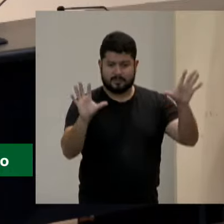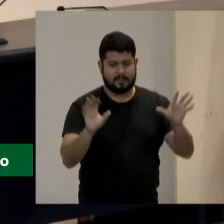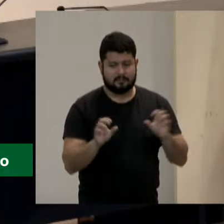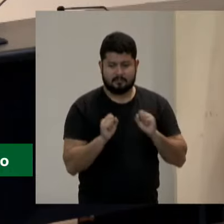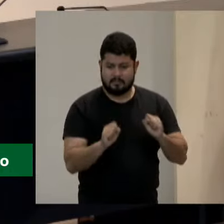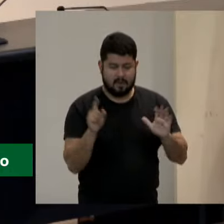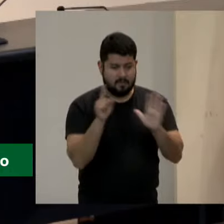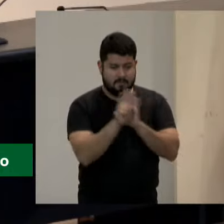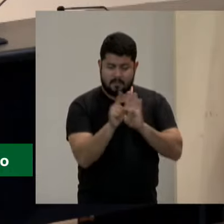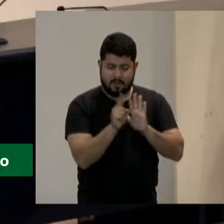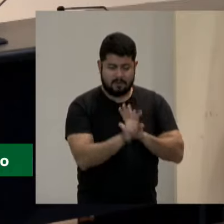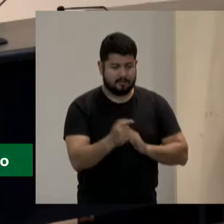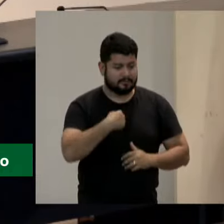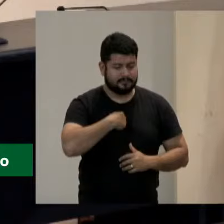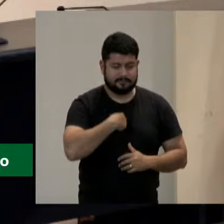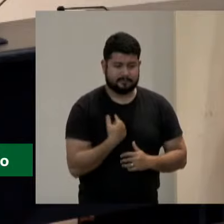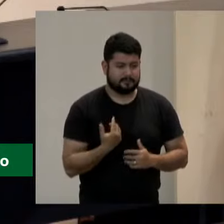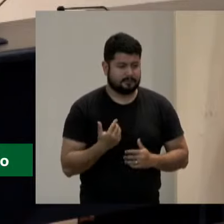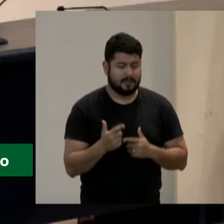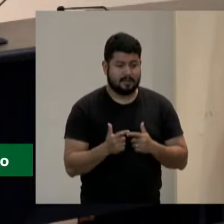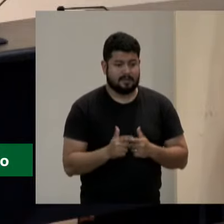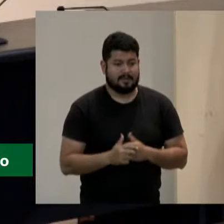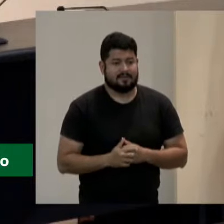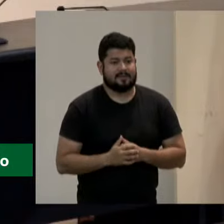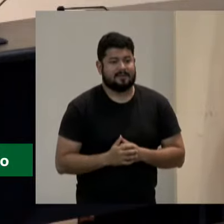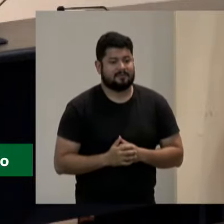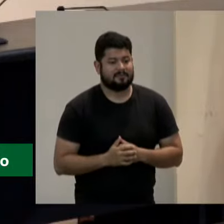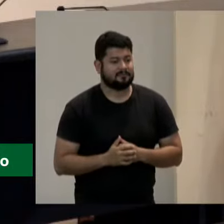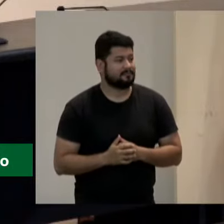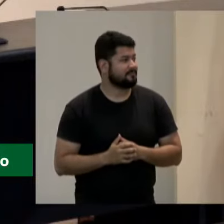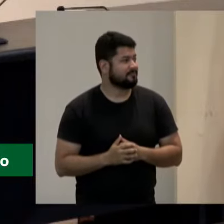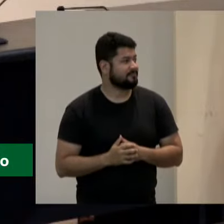mim, para poder abusar do meu corpo,